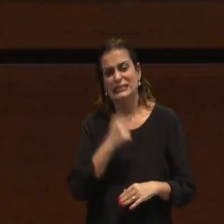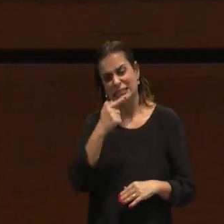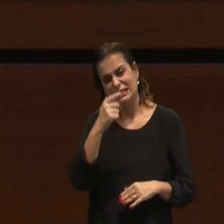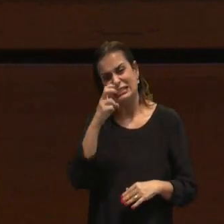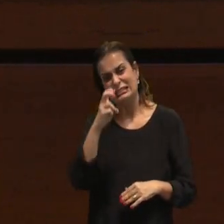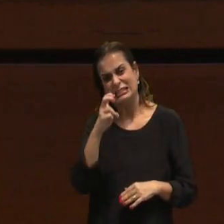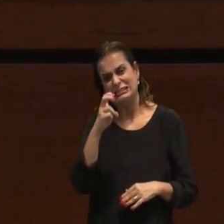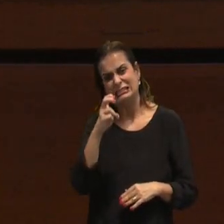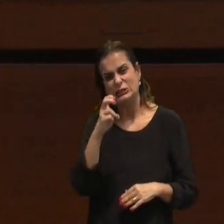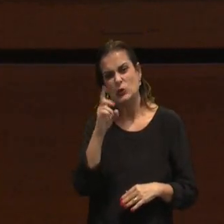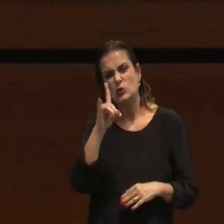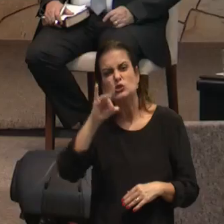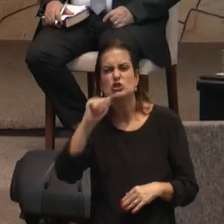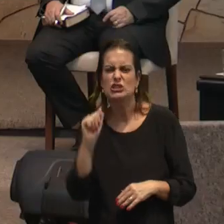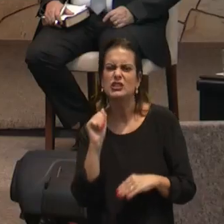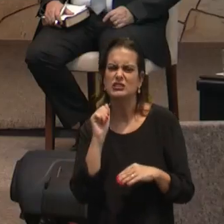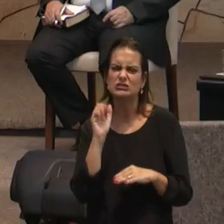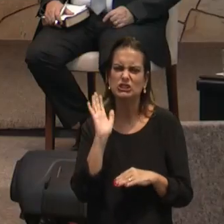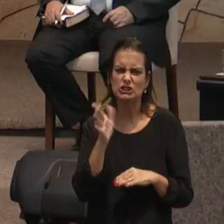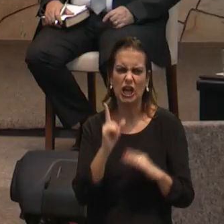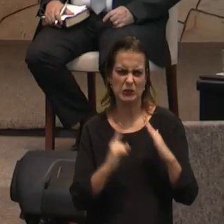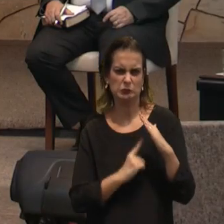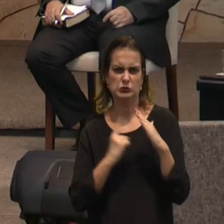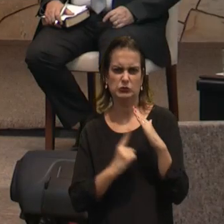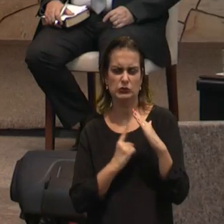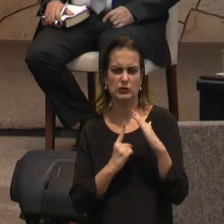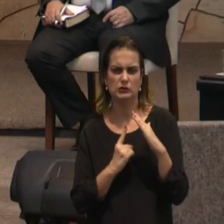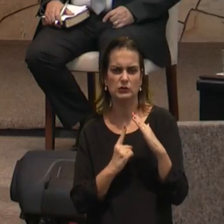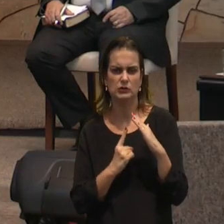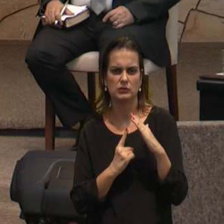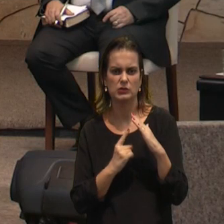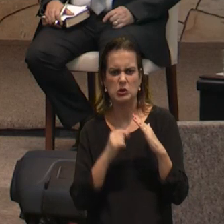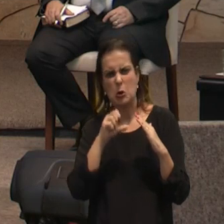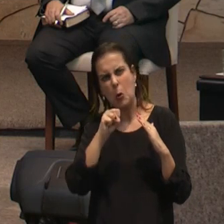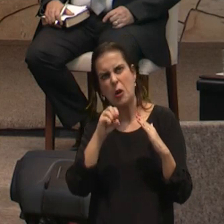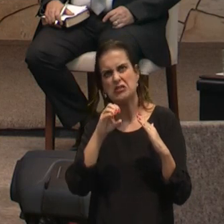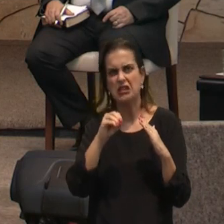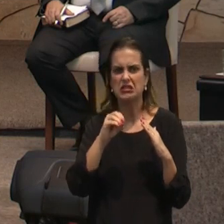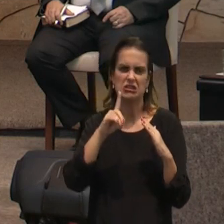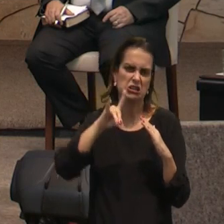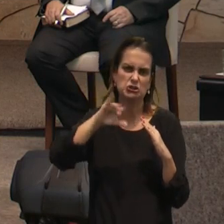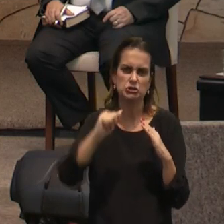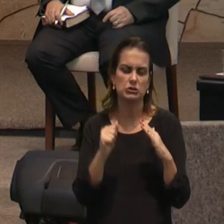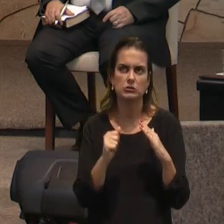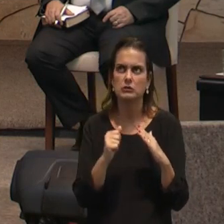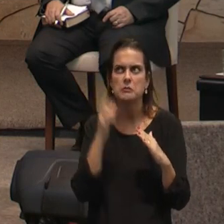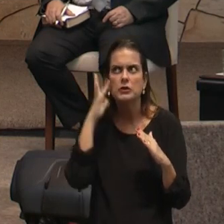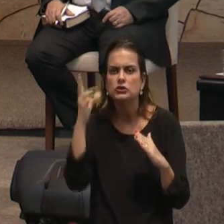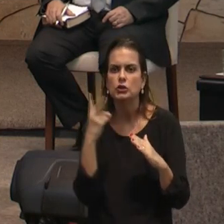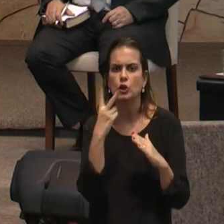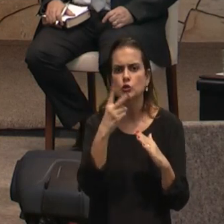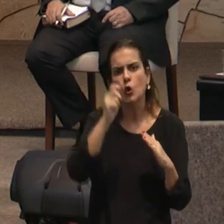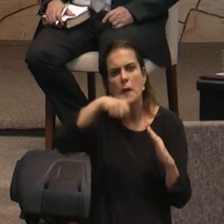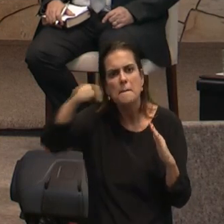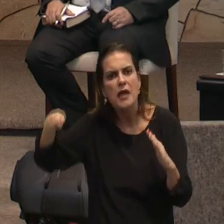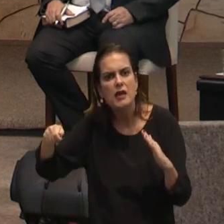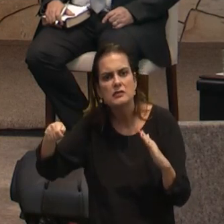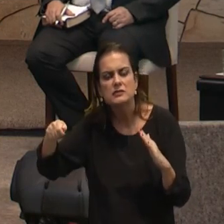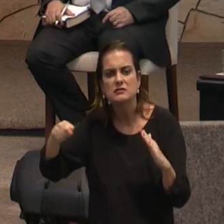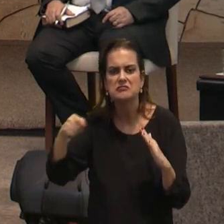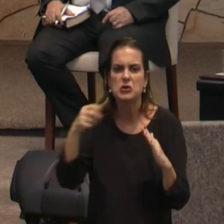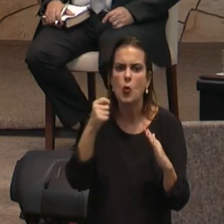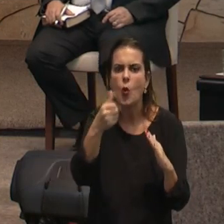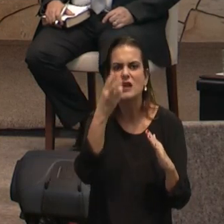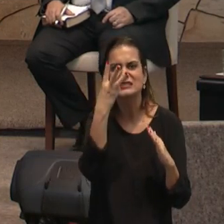dias de isolamento, né, pastor Francisco? 75 dias, 80 dias, imagine, 2 meses e meio, nós teríamos